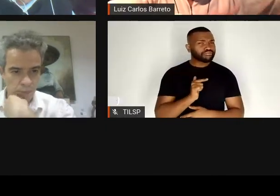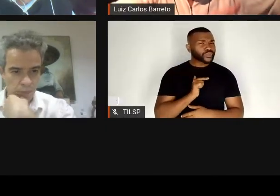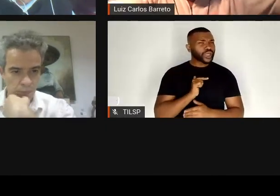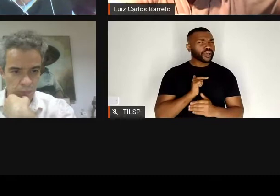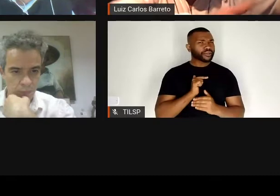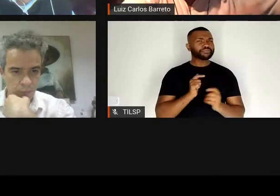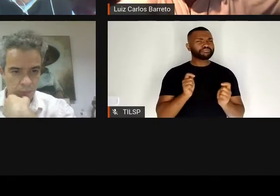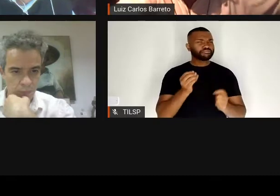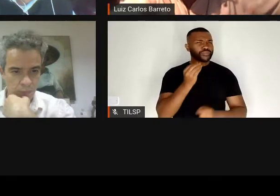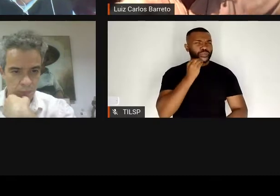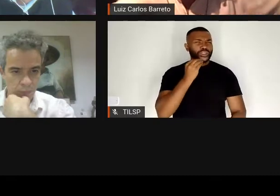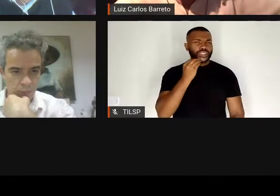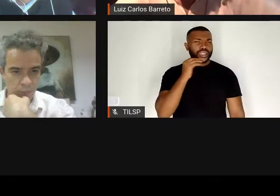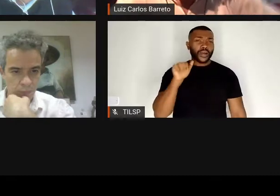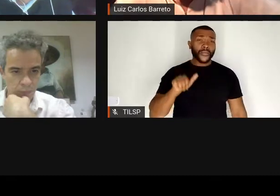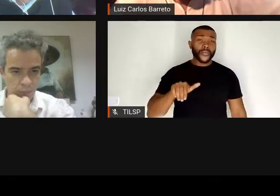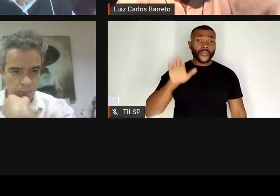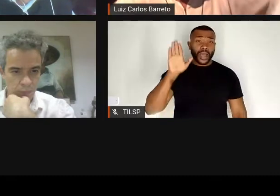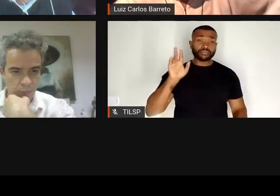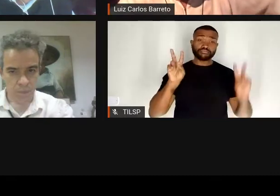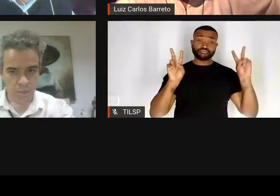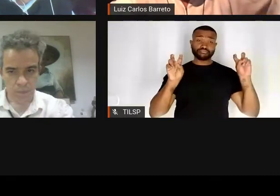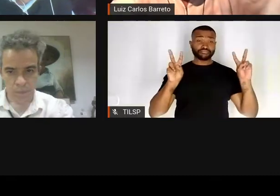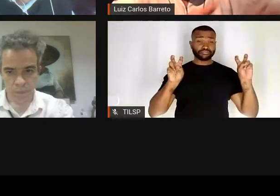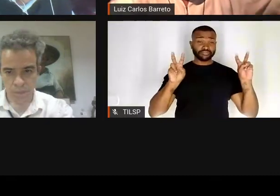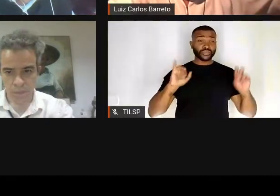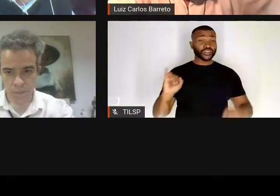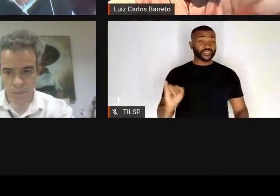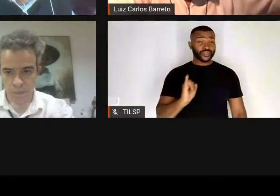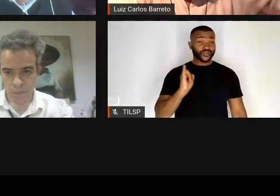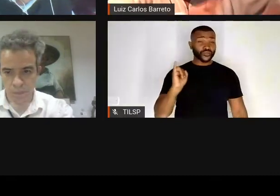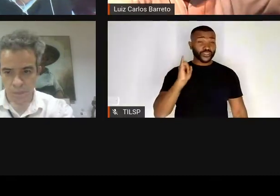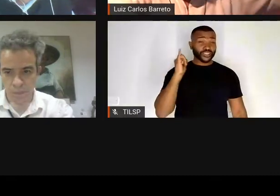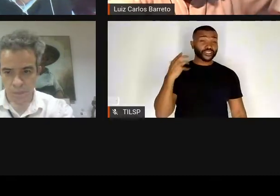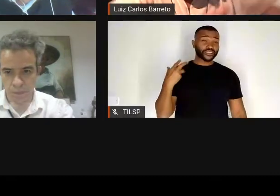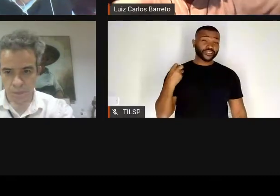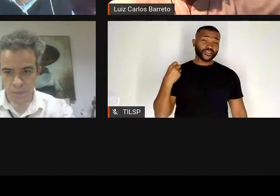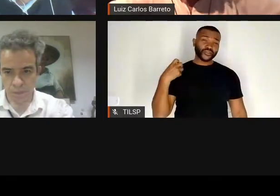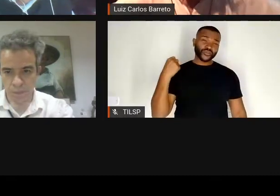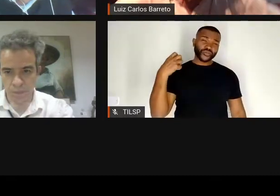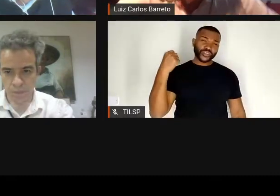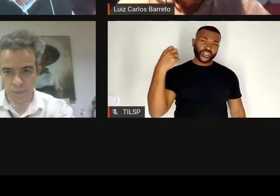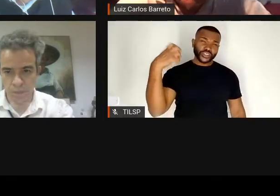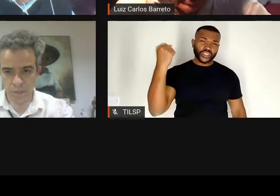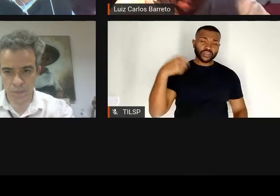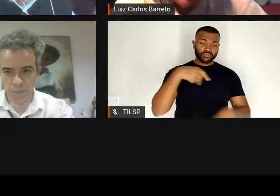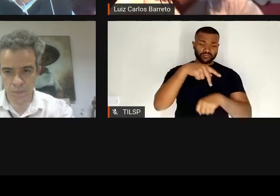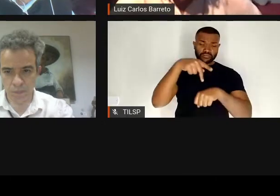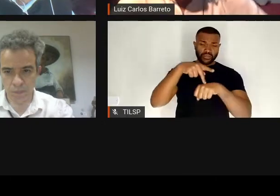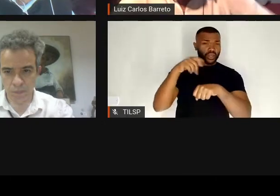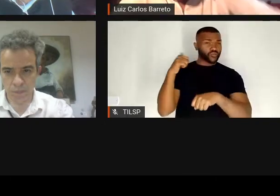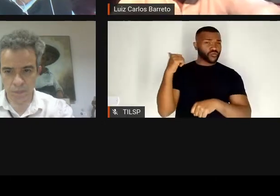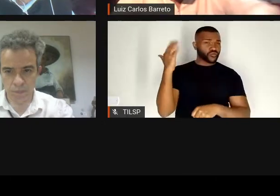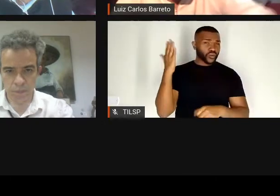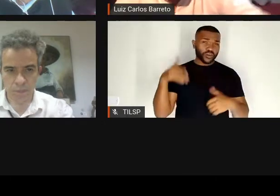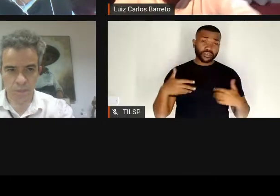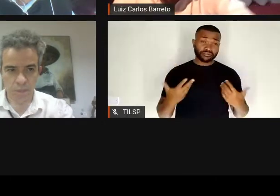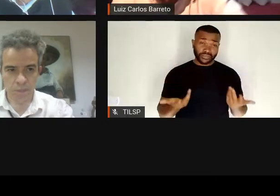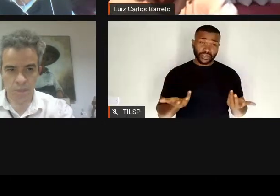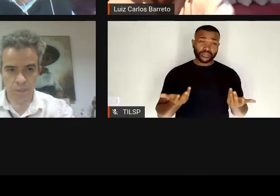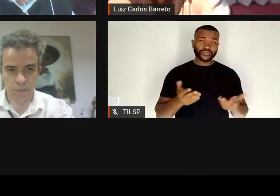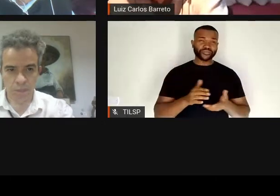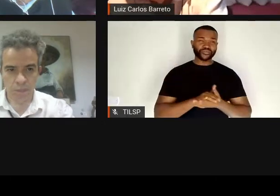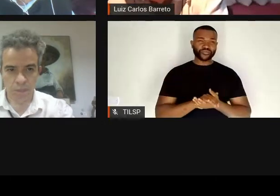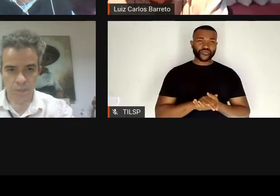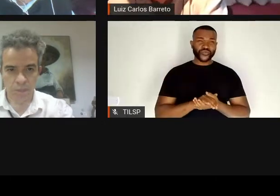pegar bons assuntos e viajar para o exterior e tal. Então, eu